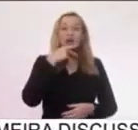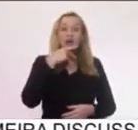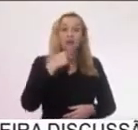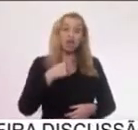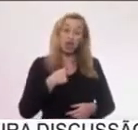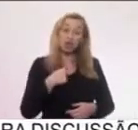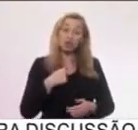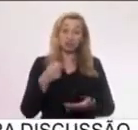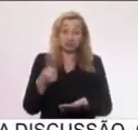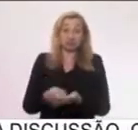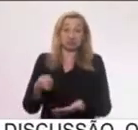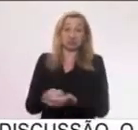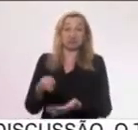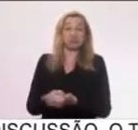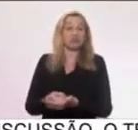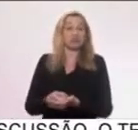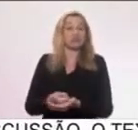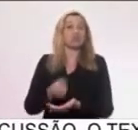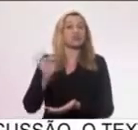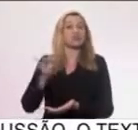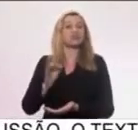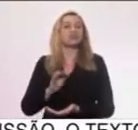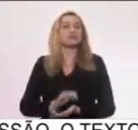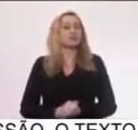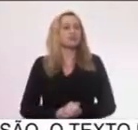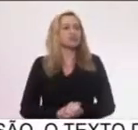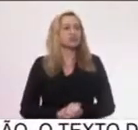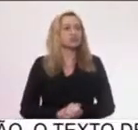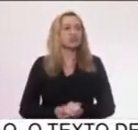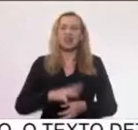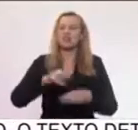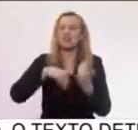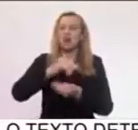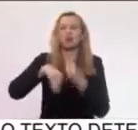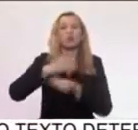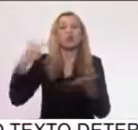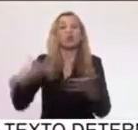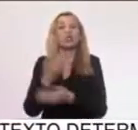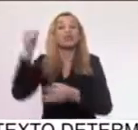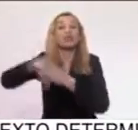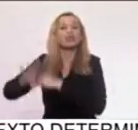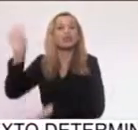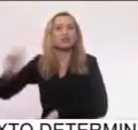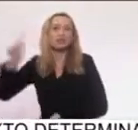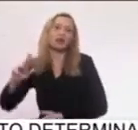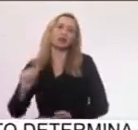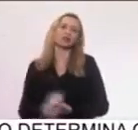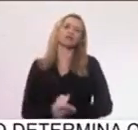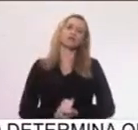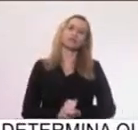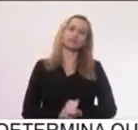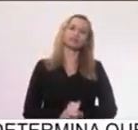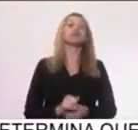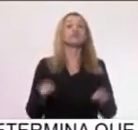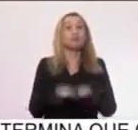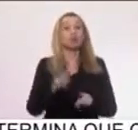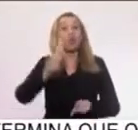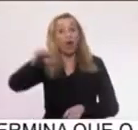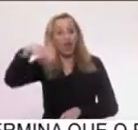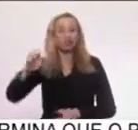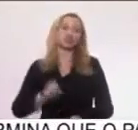medidas duras em face da balbúrdia que acontece nas universidades, sobretudo na UERJ.